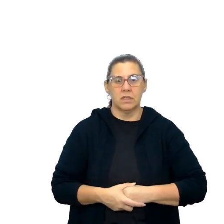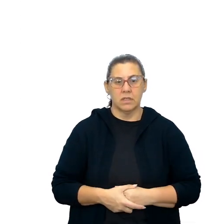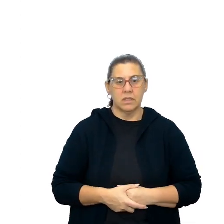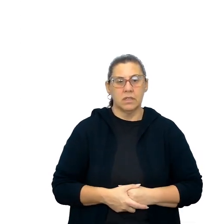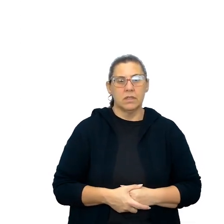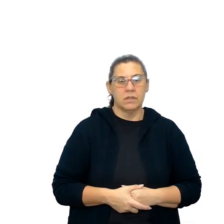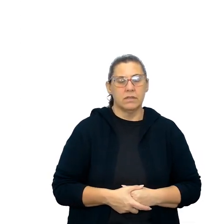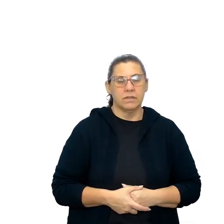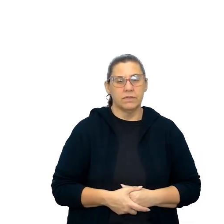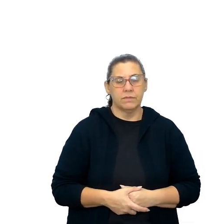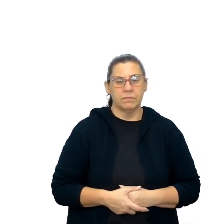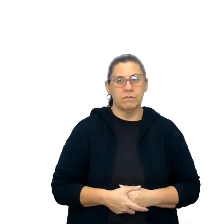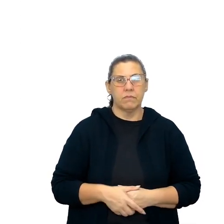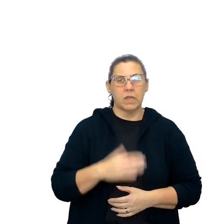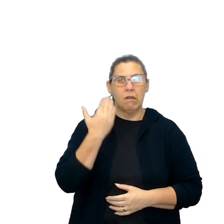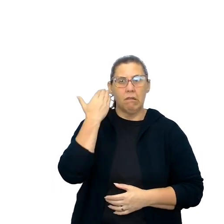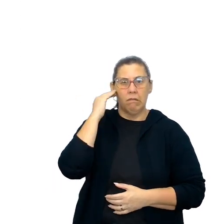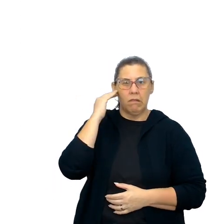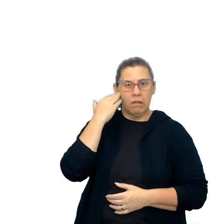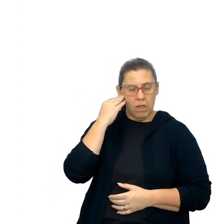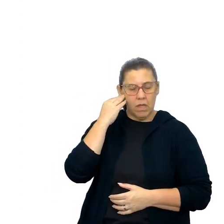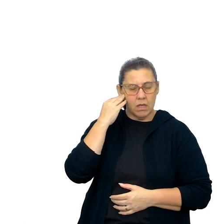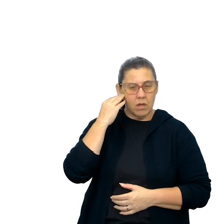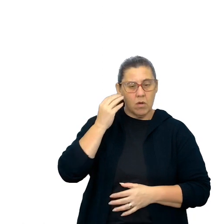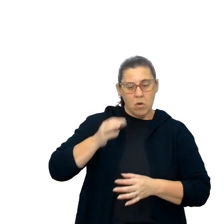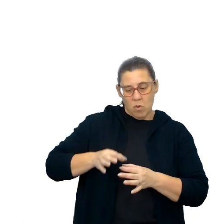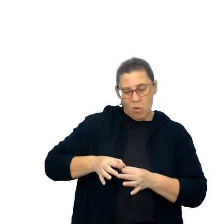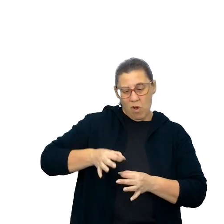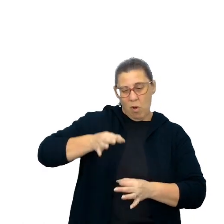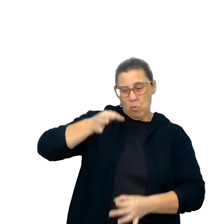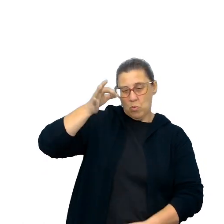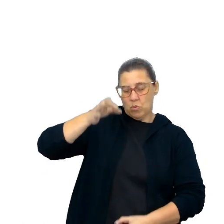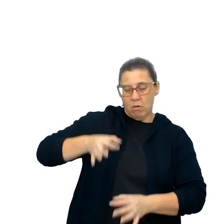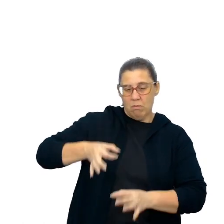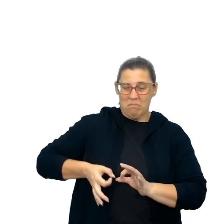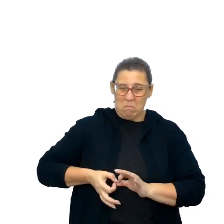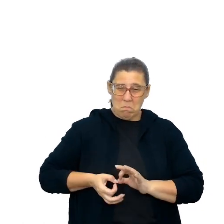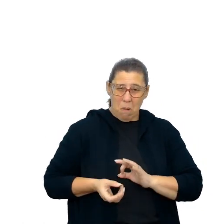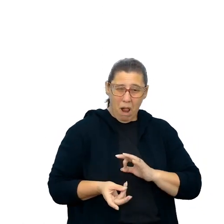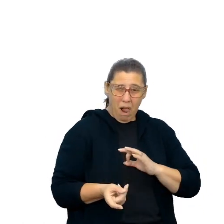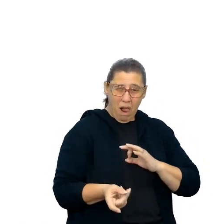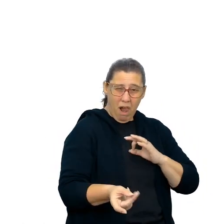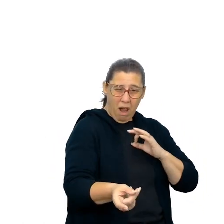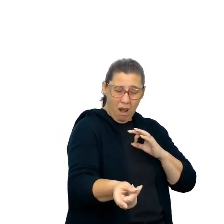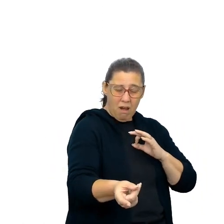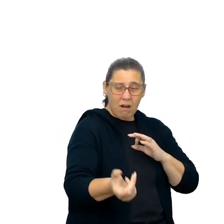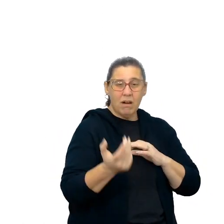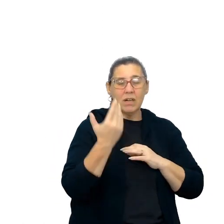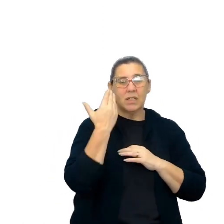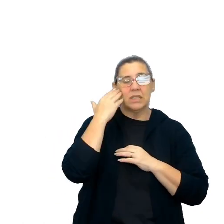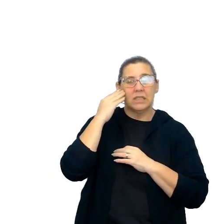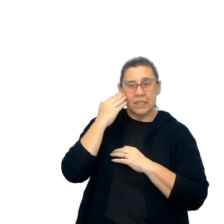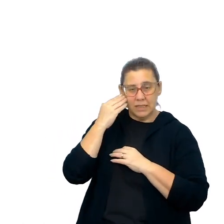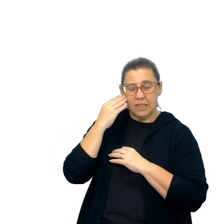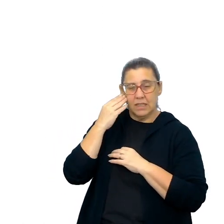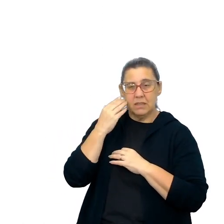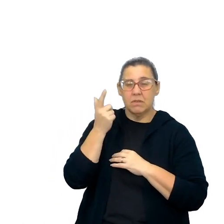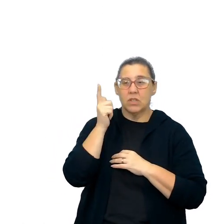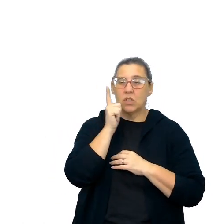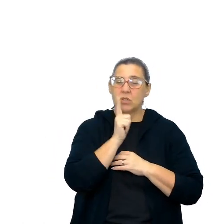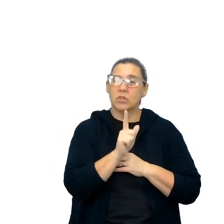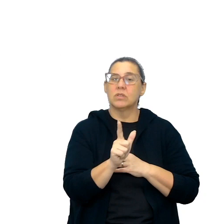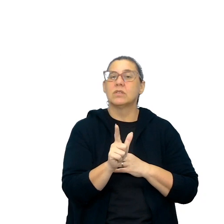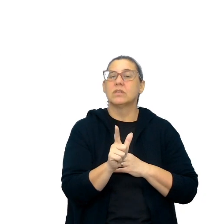de noção de comprimento e distância dentro de um raciocínio espacial estruturado, para que a